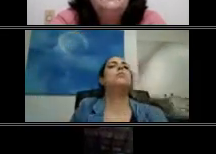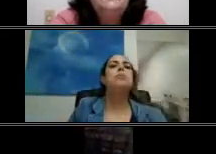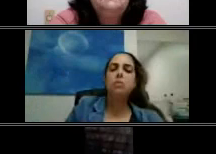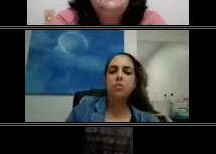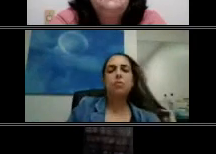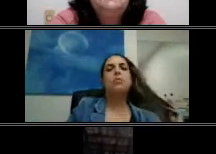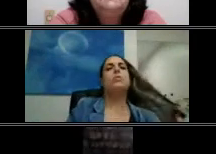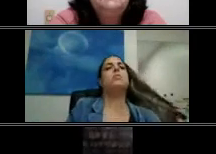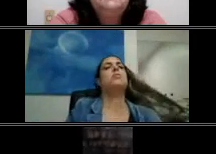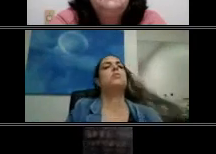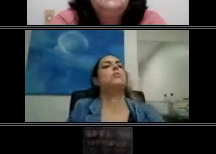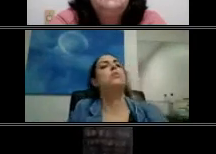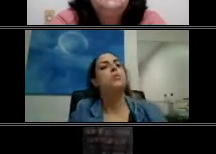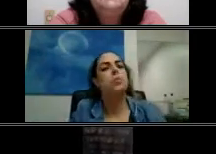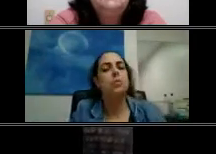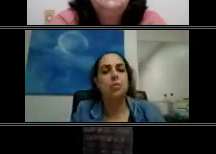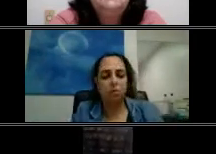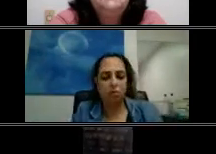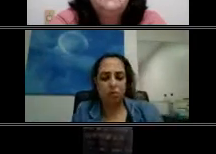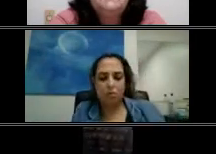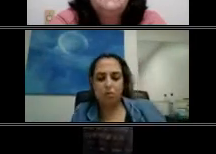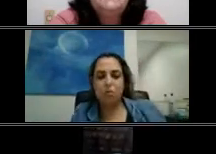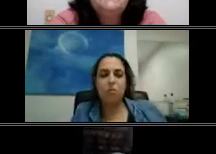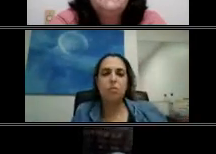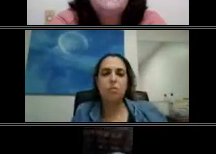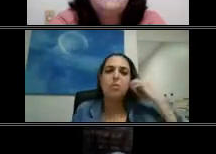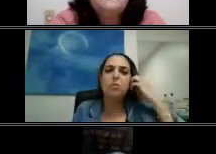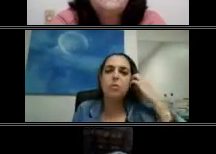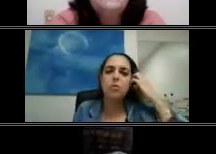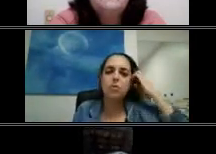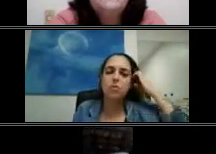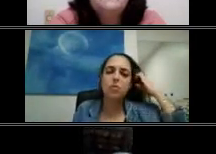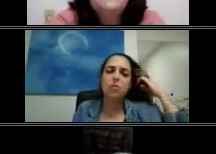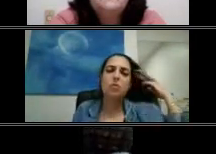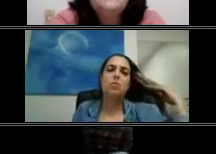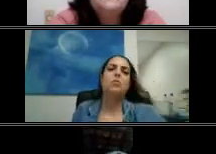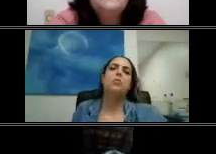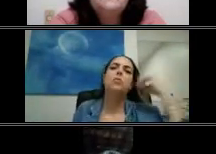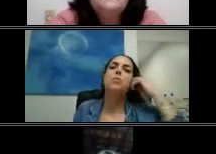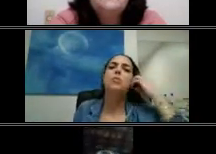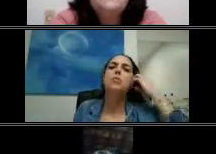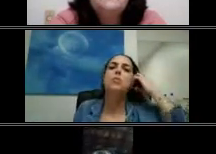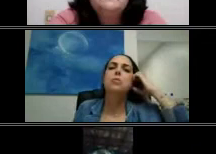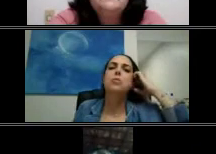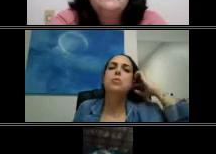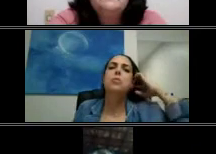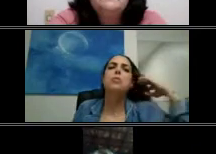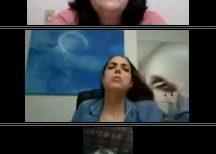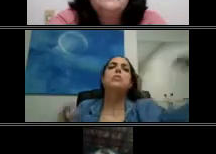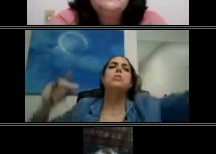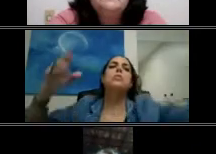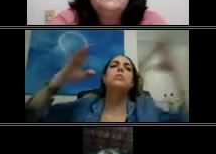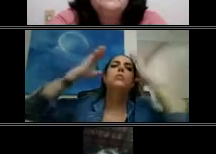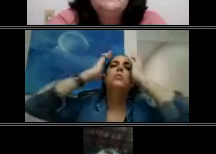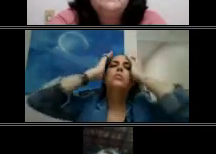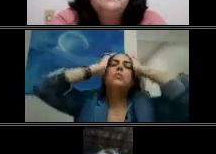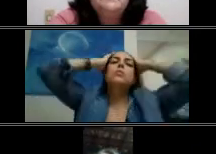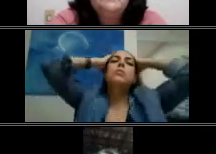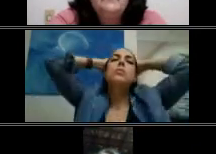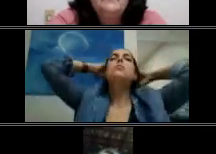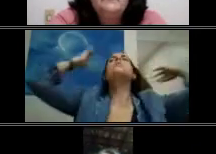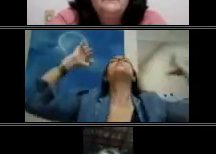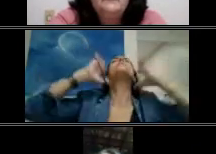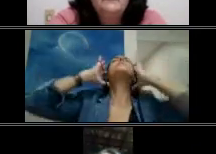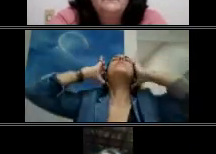ao diagnóstico, ao tratamento e ao suporte, seja o suporte em termos de terapia, seja o suporte